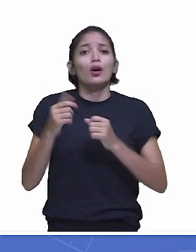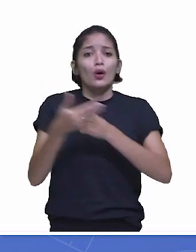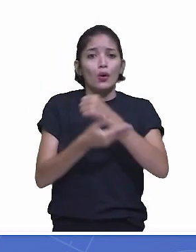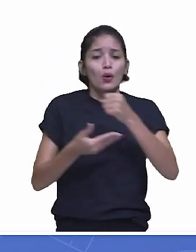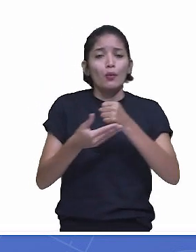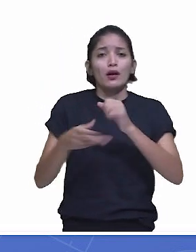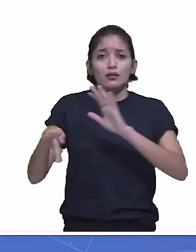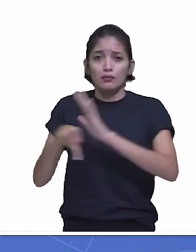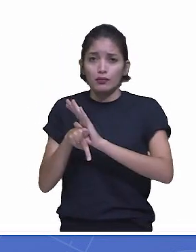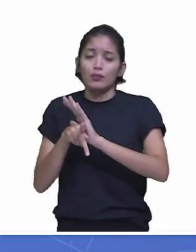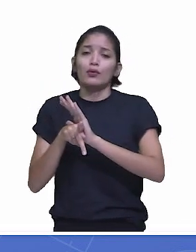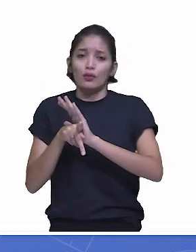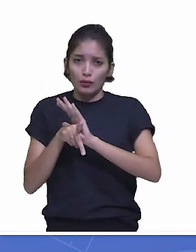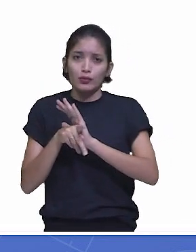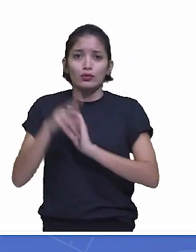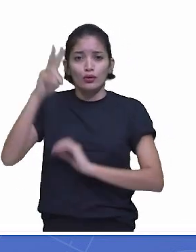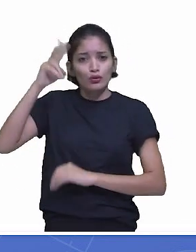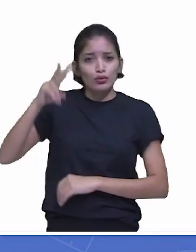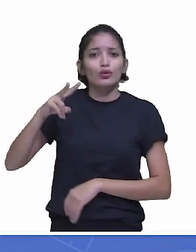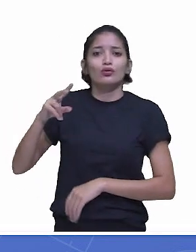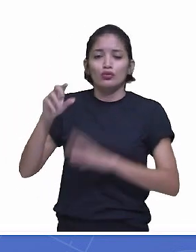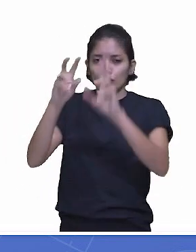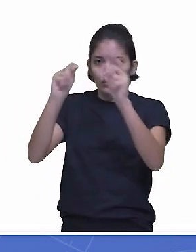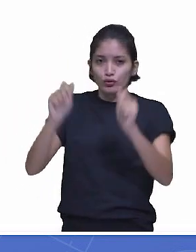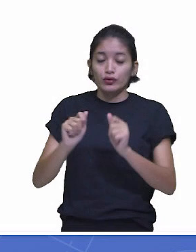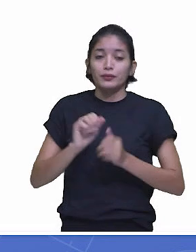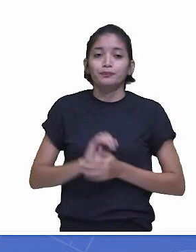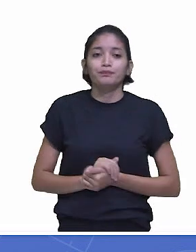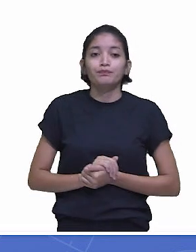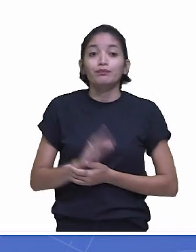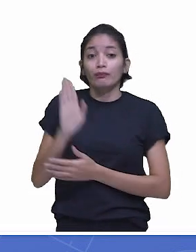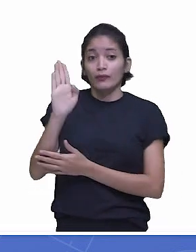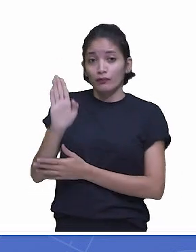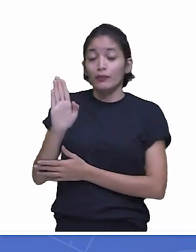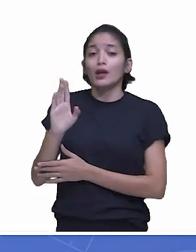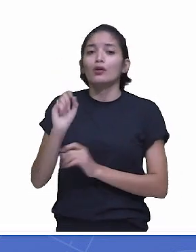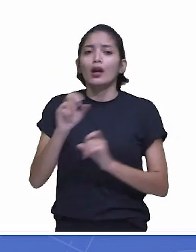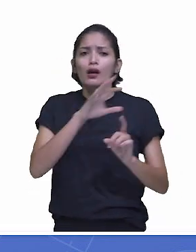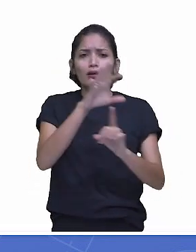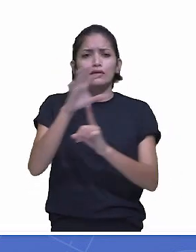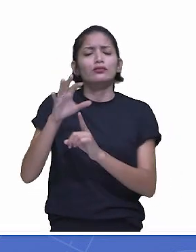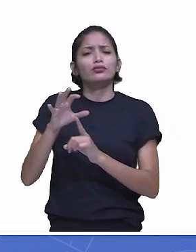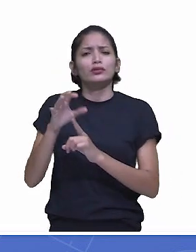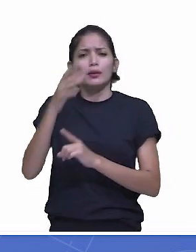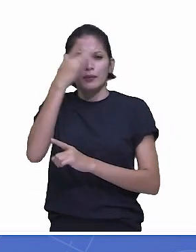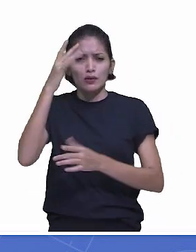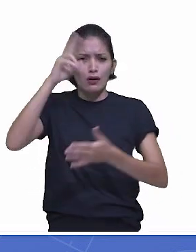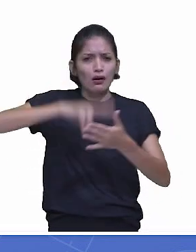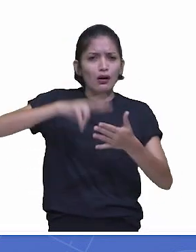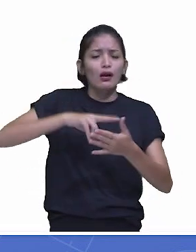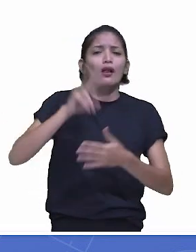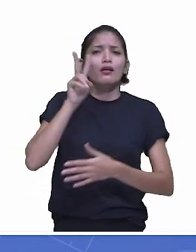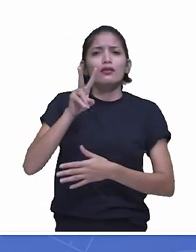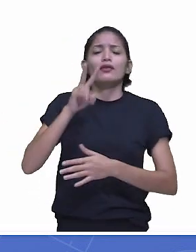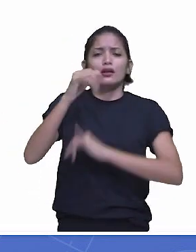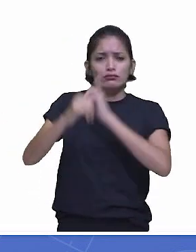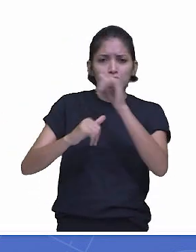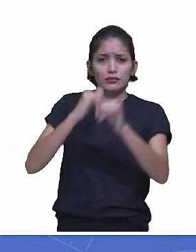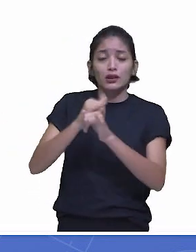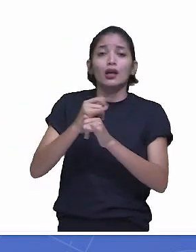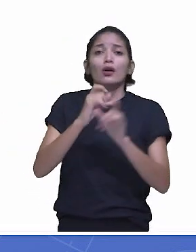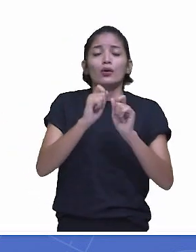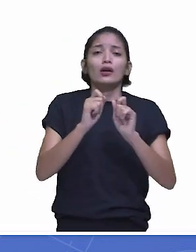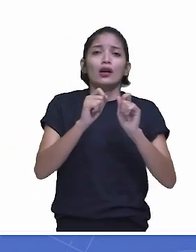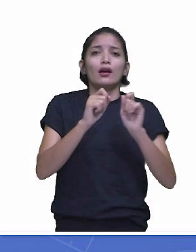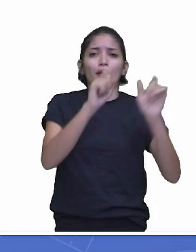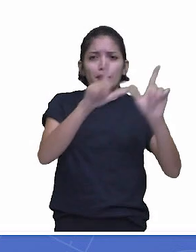da reportagem com base na fala do historiador de arte. B. Convencer o leitor a fazer o acesso online, levando-o